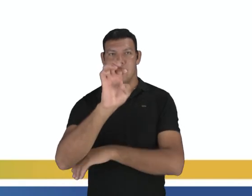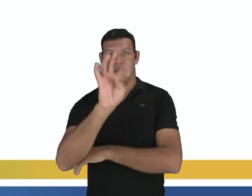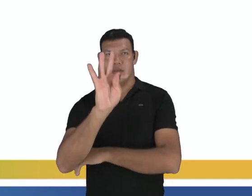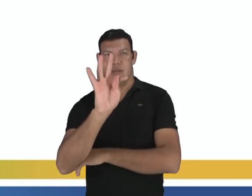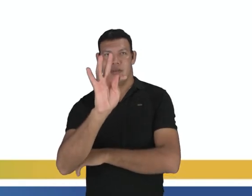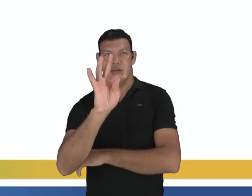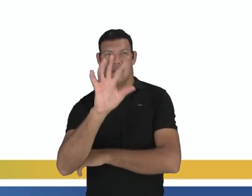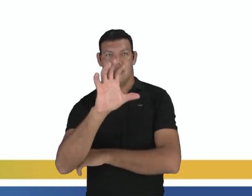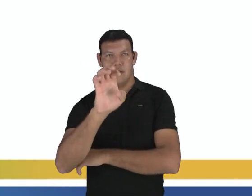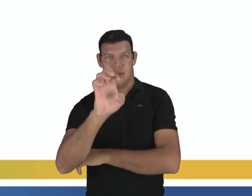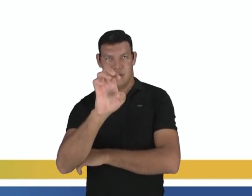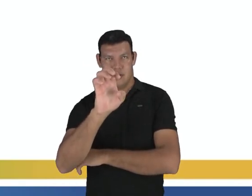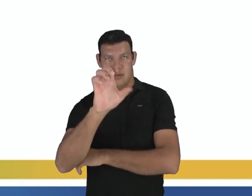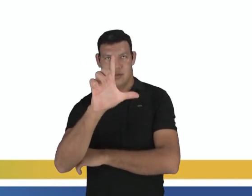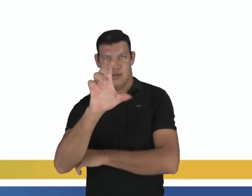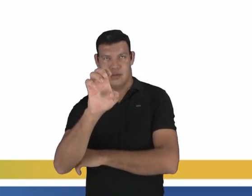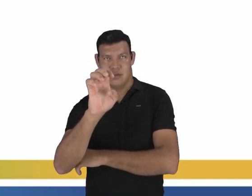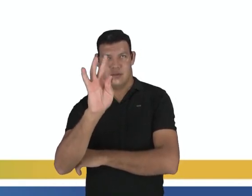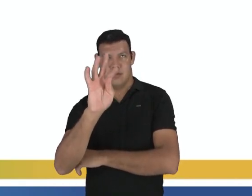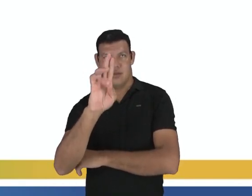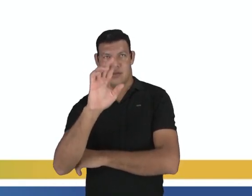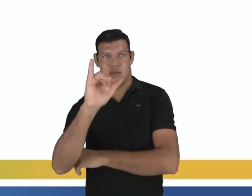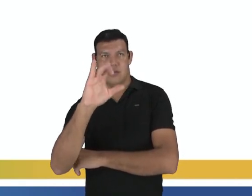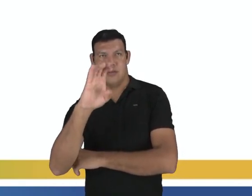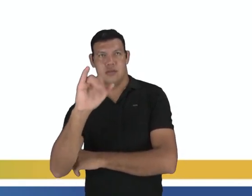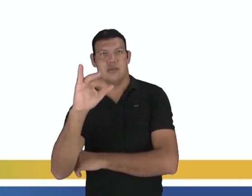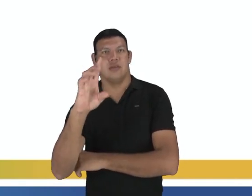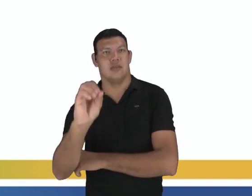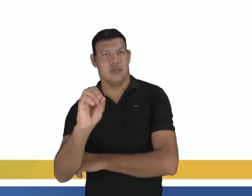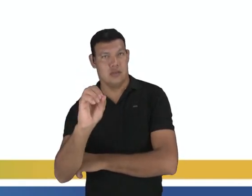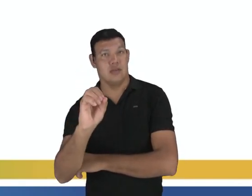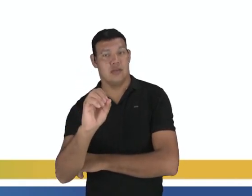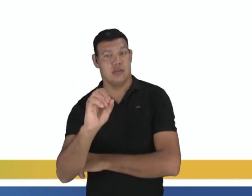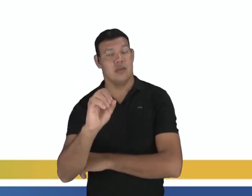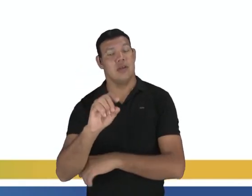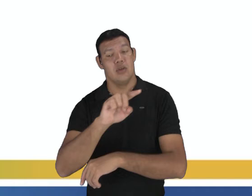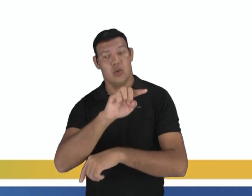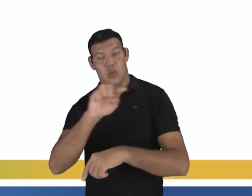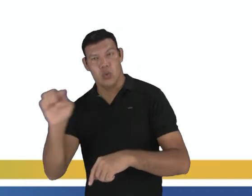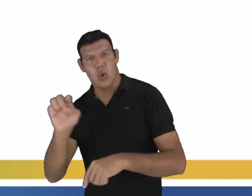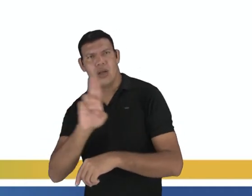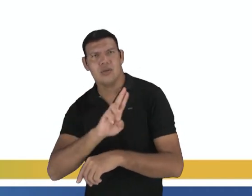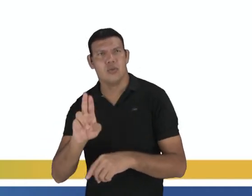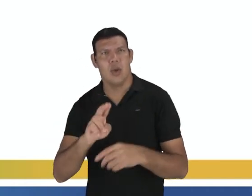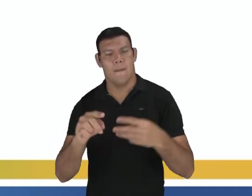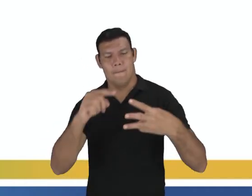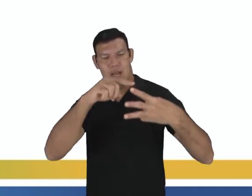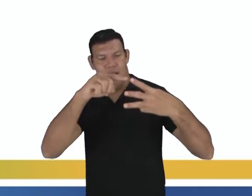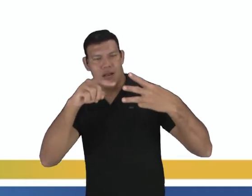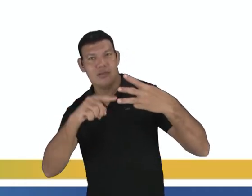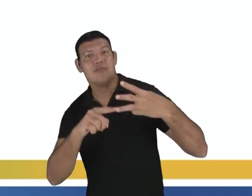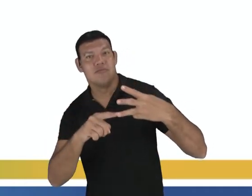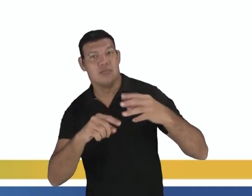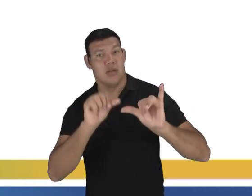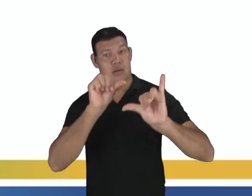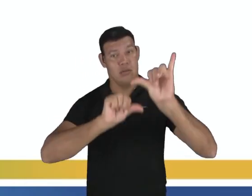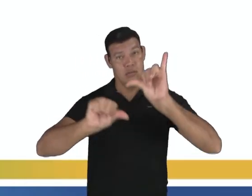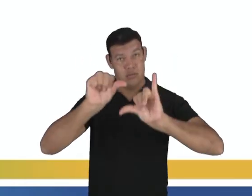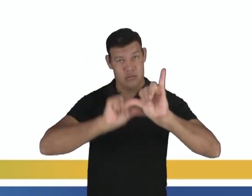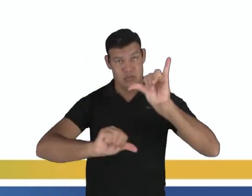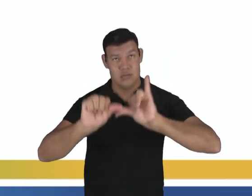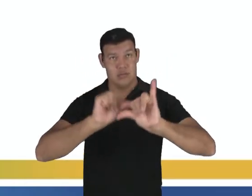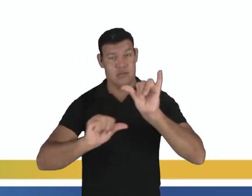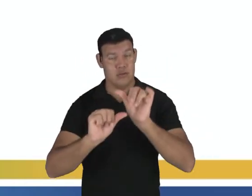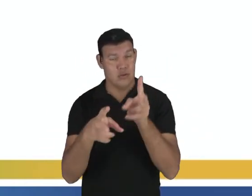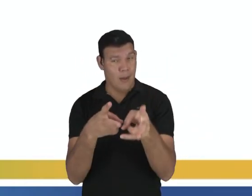eletricidade para representar que a gente utilizou essa eletricidade nessa reação. O que a gente observa nesses três tipos de reações? A gente